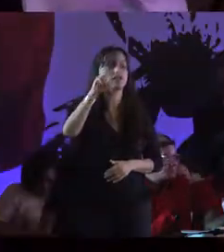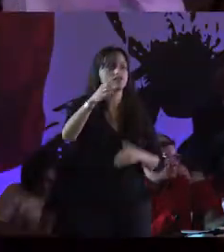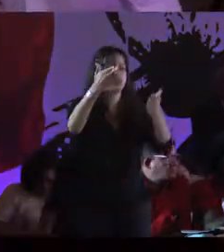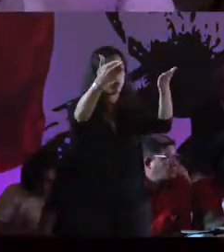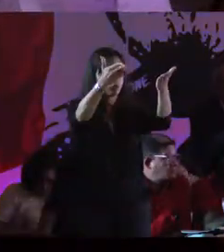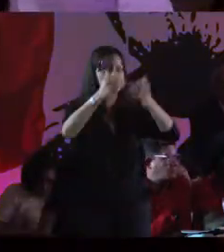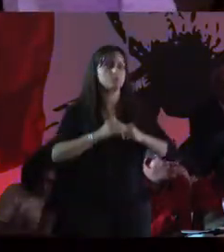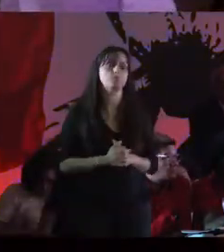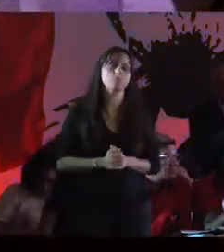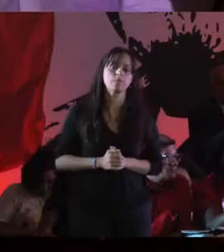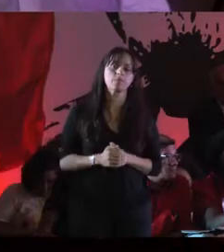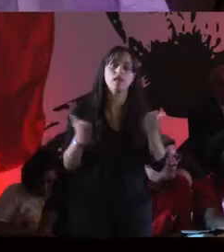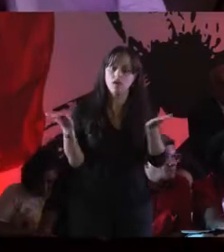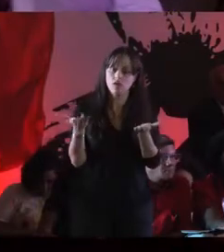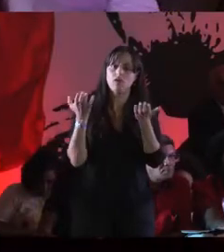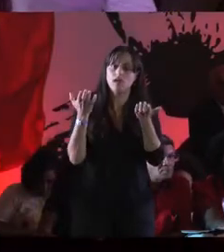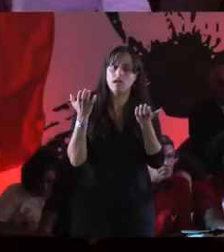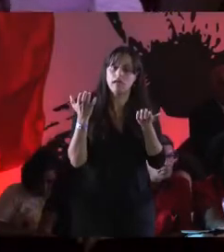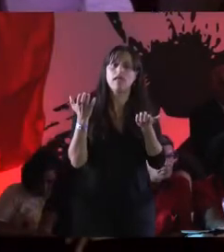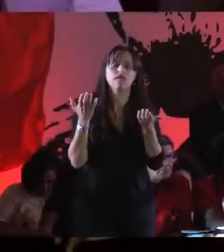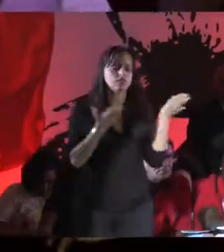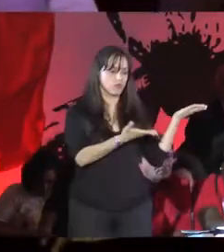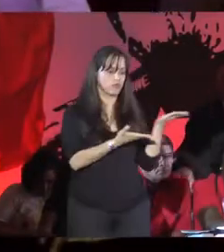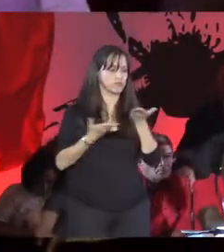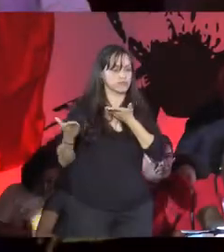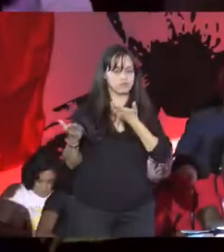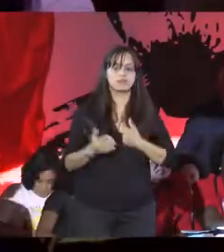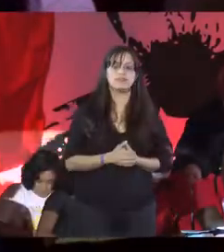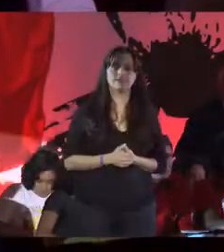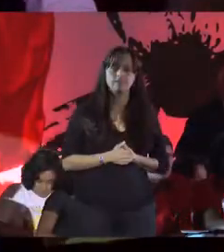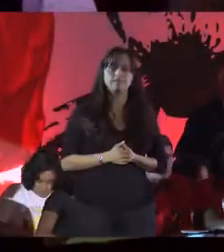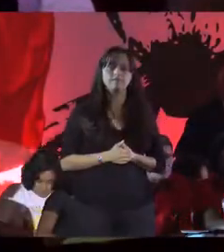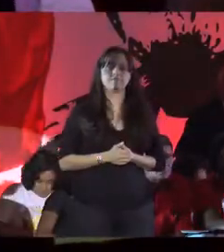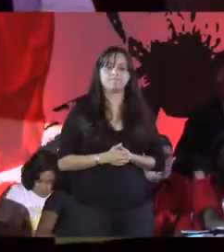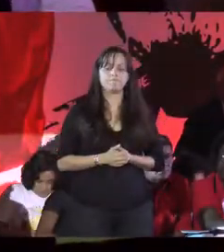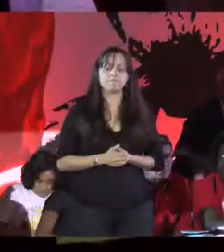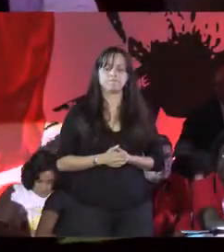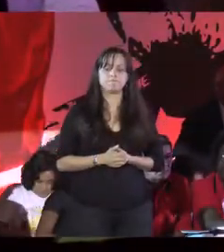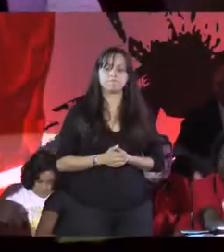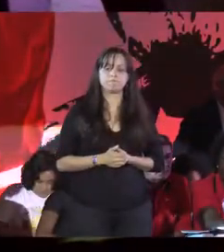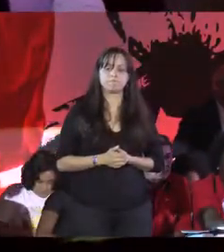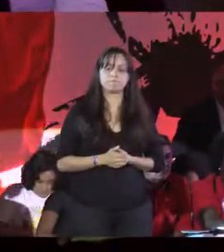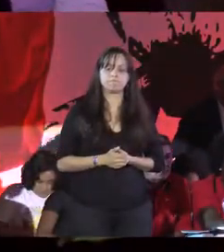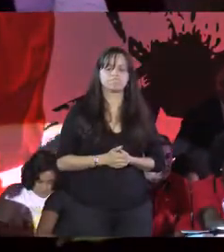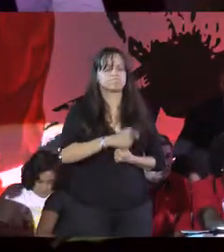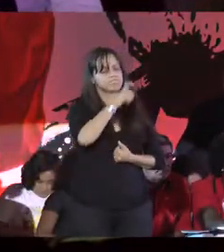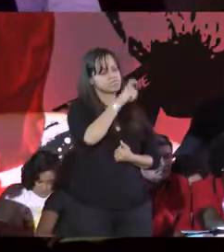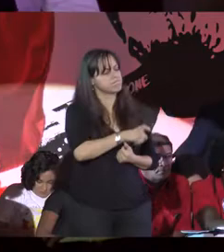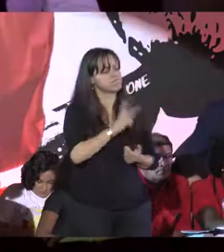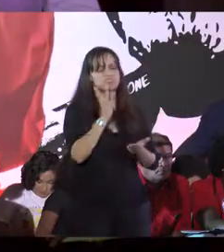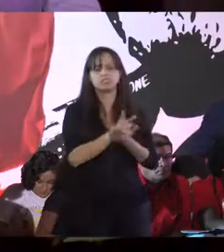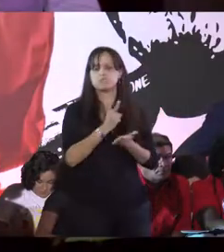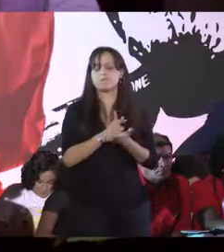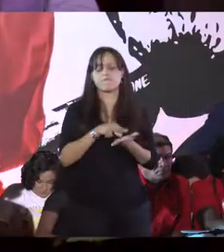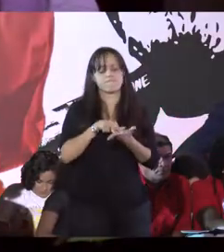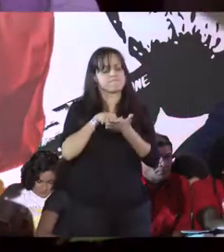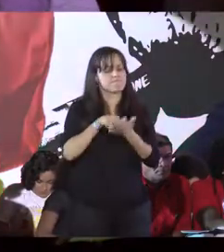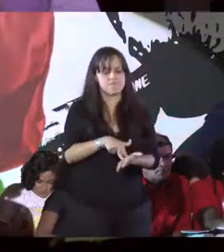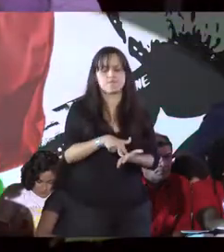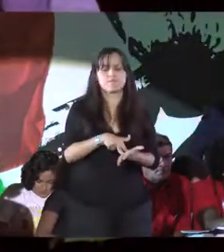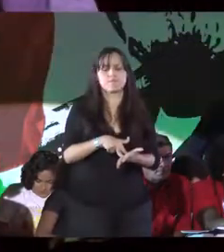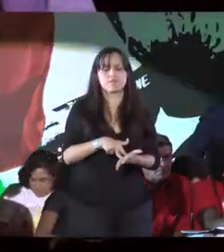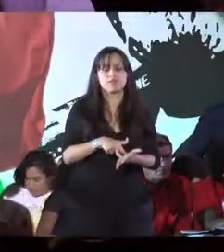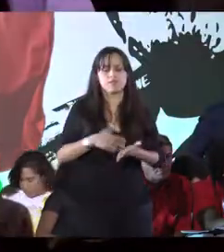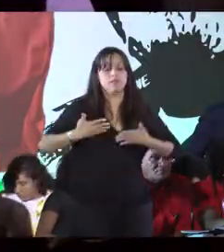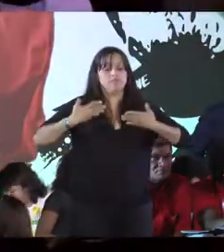falar aquele que é nosso companheiro também, sempre muito firme, sempre muito empolgado, e